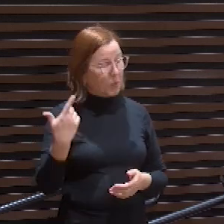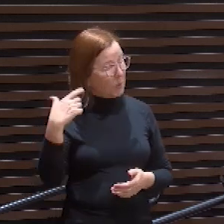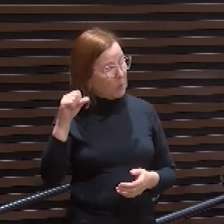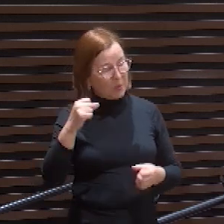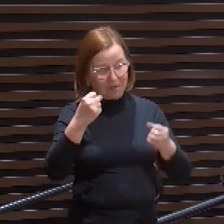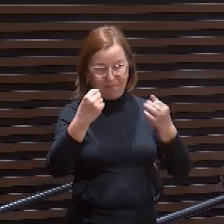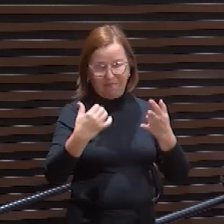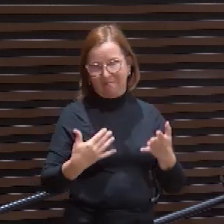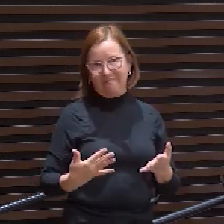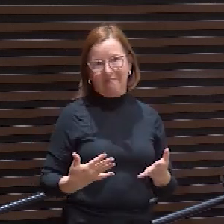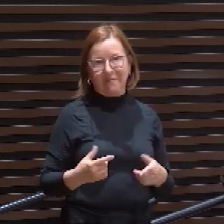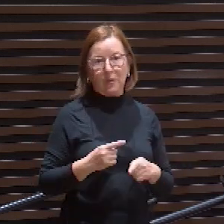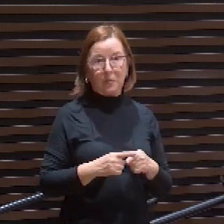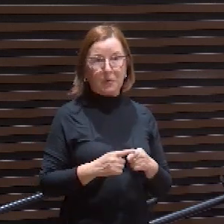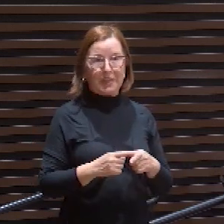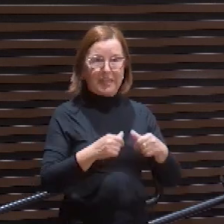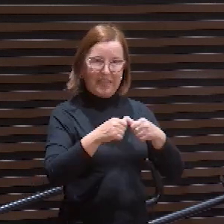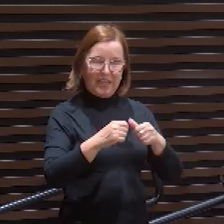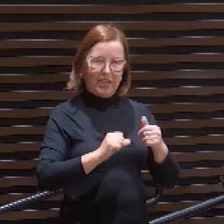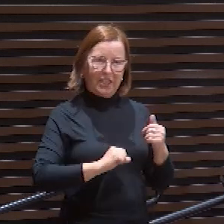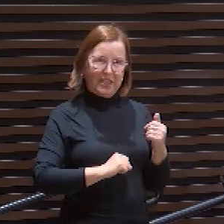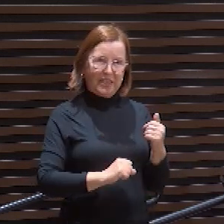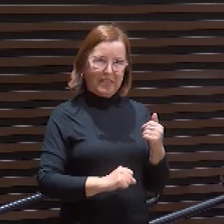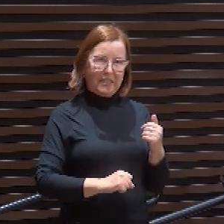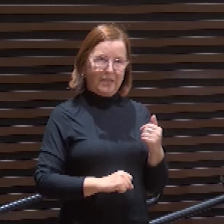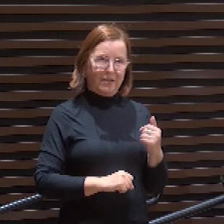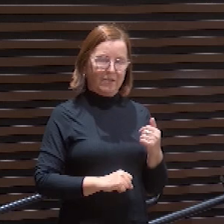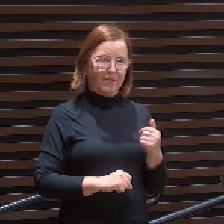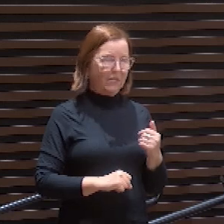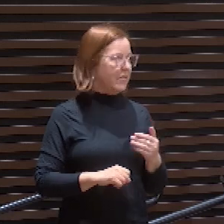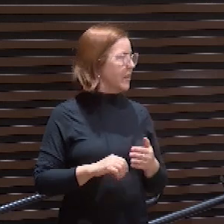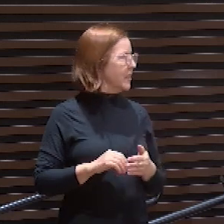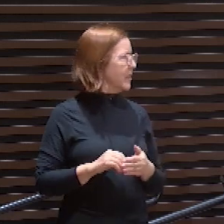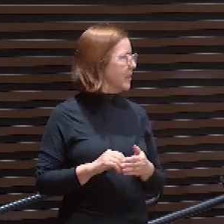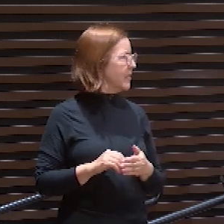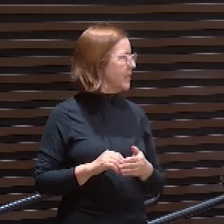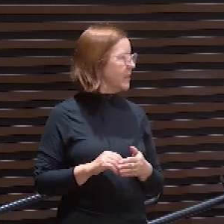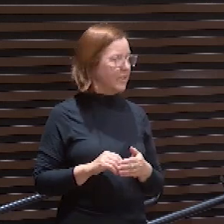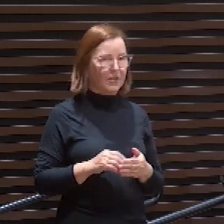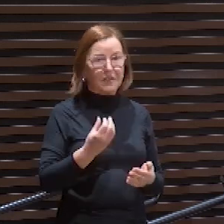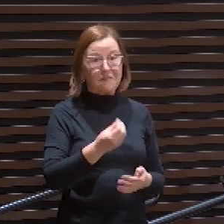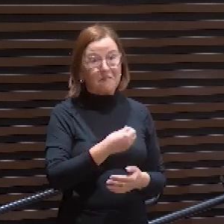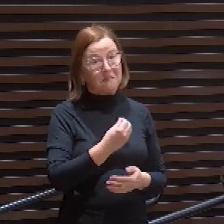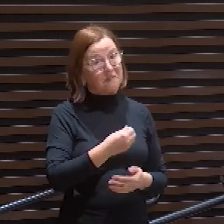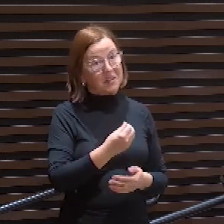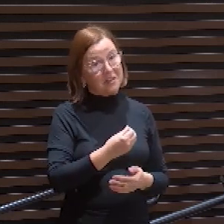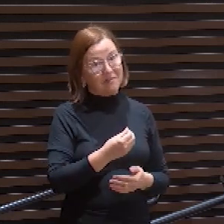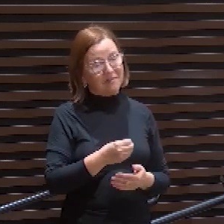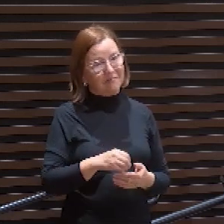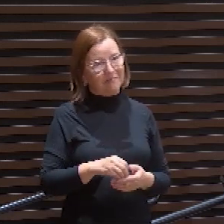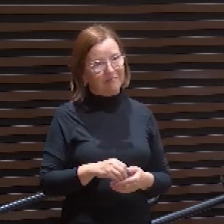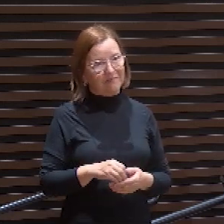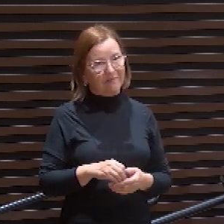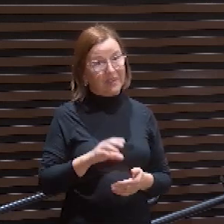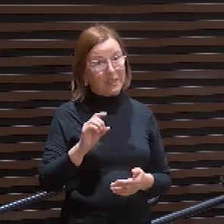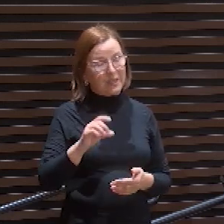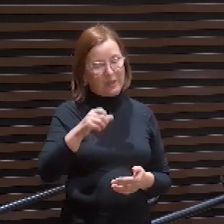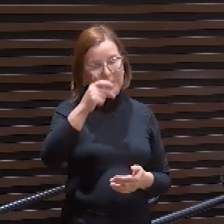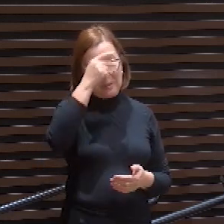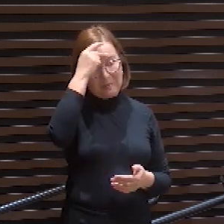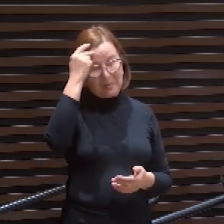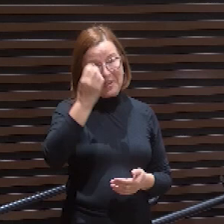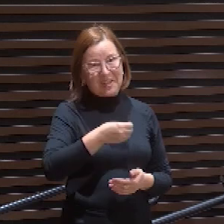classificá-lo. Porque os outros homens mortais, mas esse é o que vive. E só quem vive